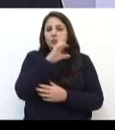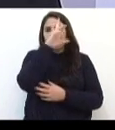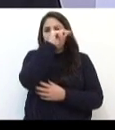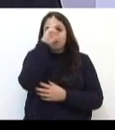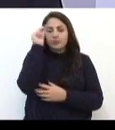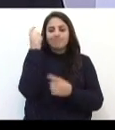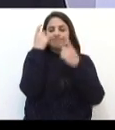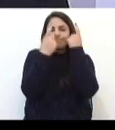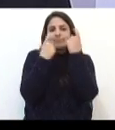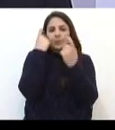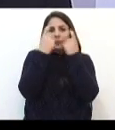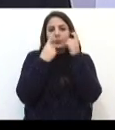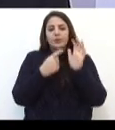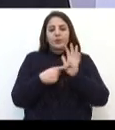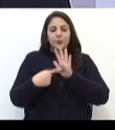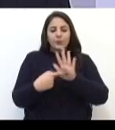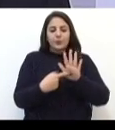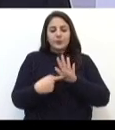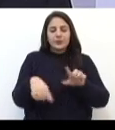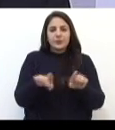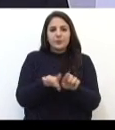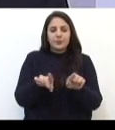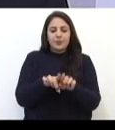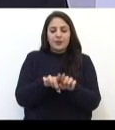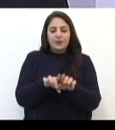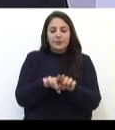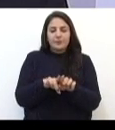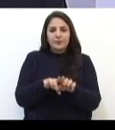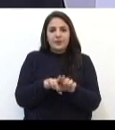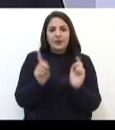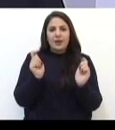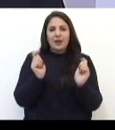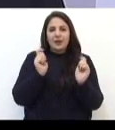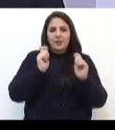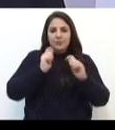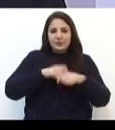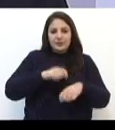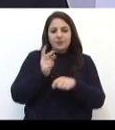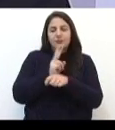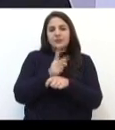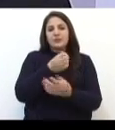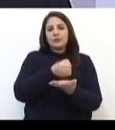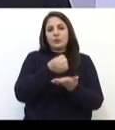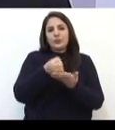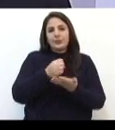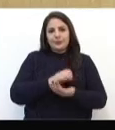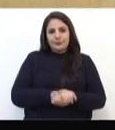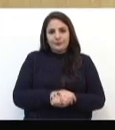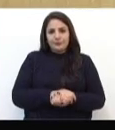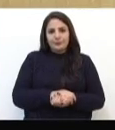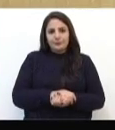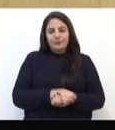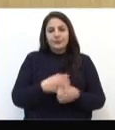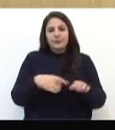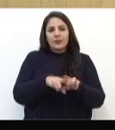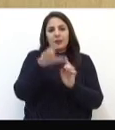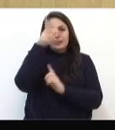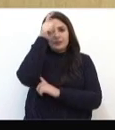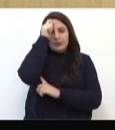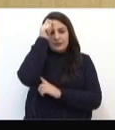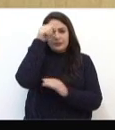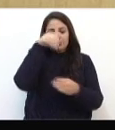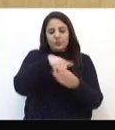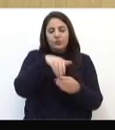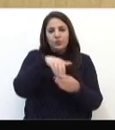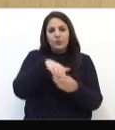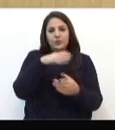a Prefeitura esteja preocupada em demonstrar, de certa forma, a incompetência na fiscalização desses contratos. A apreciação do veto